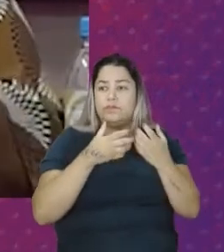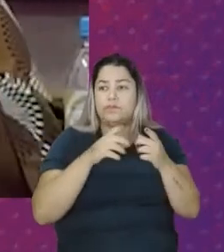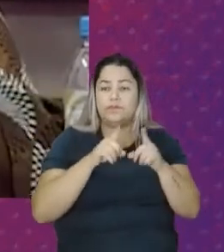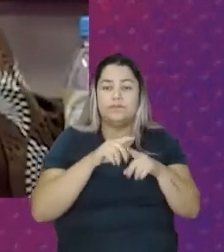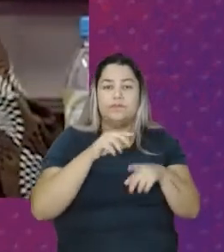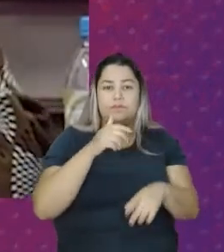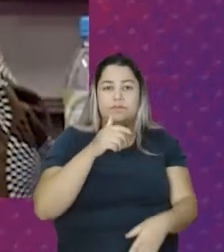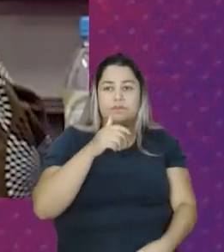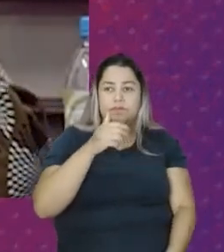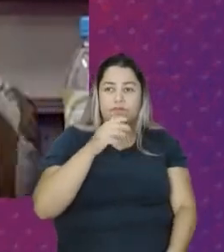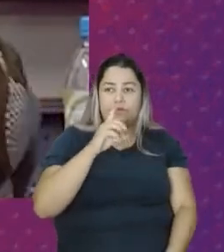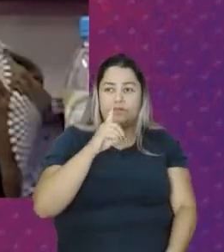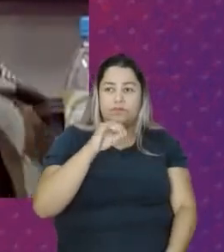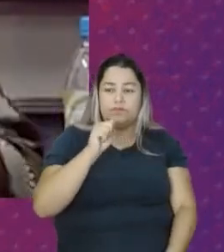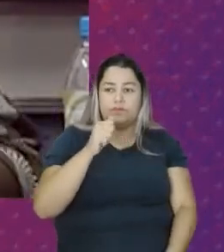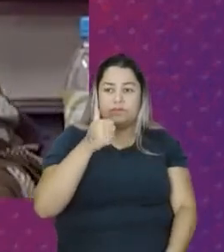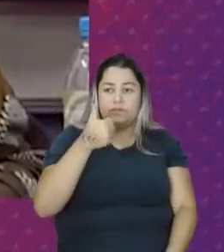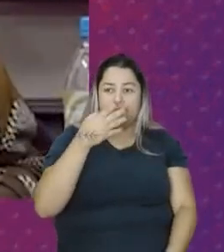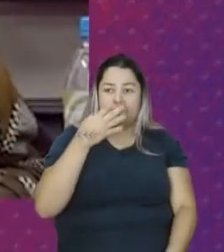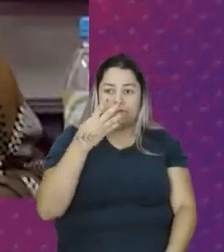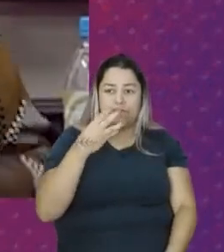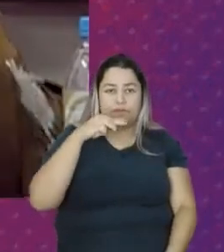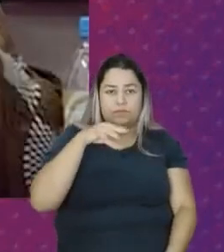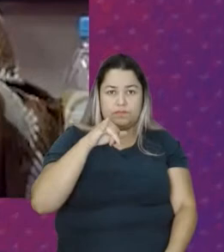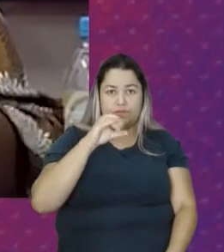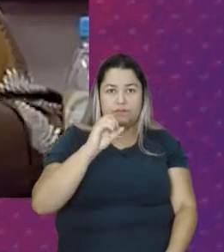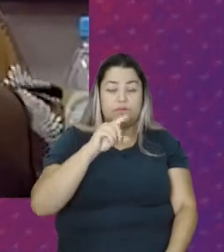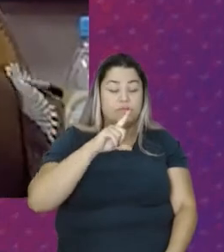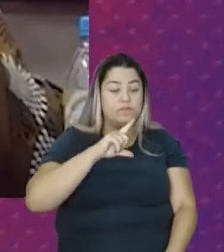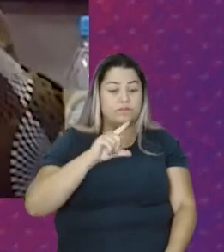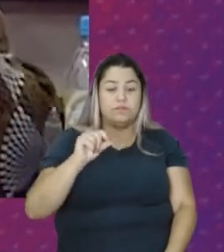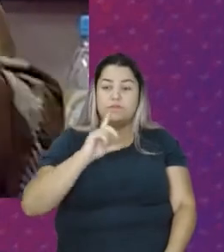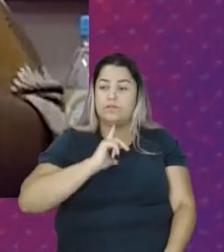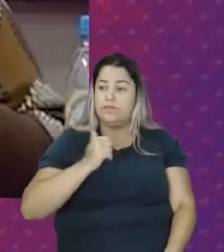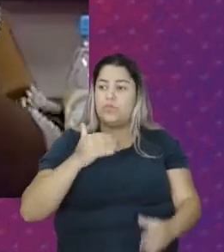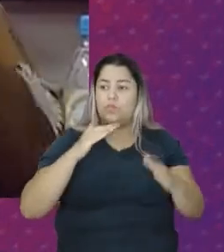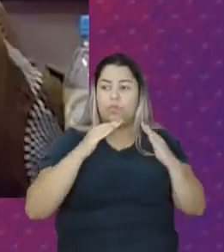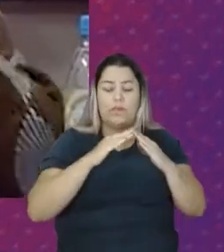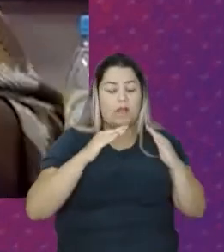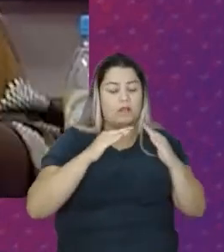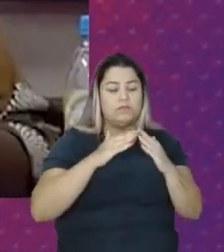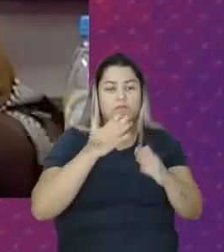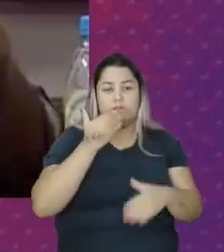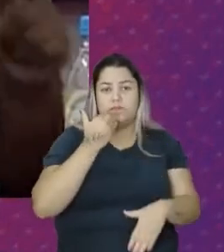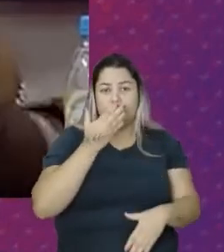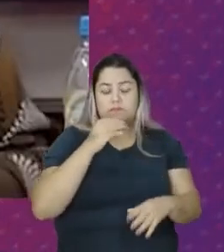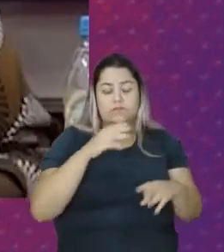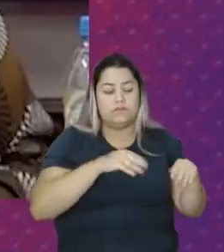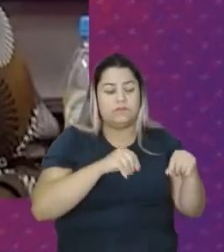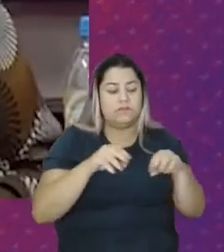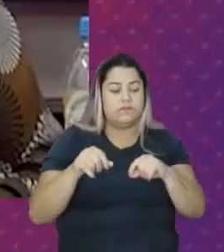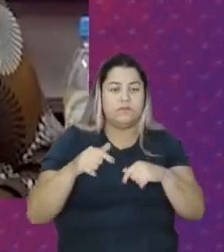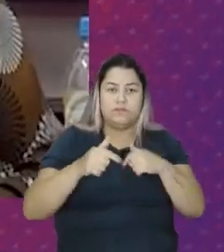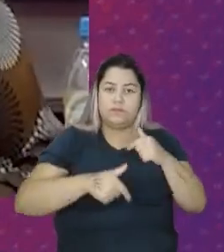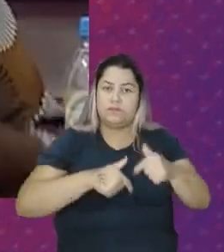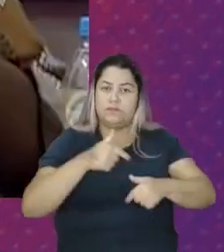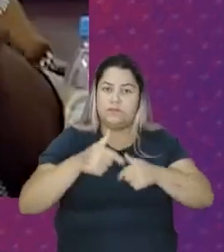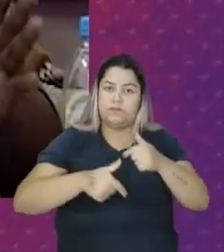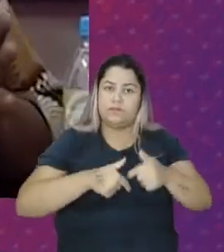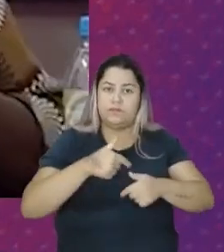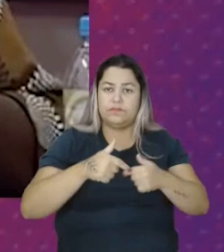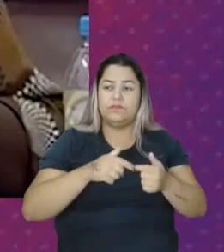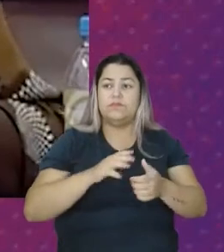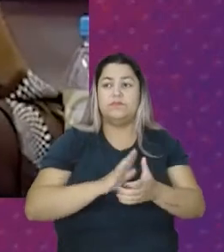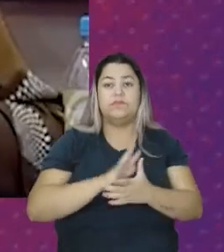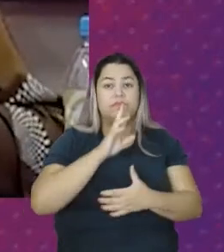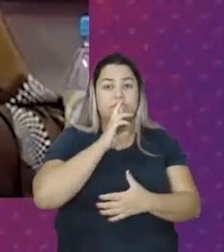dia 14 de maio eu saí por aí, não tinha casa, comida, terra, nem trabalho. Esse